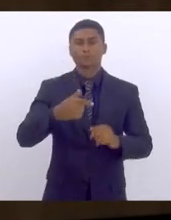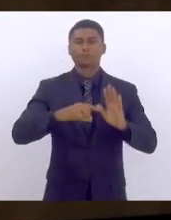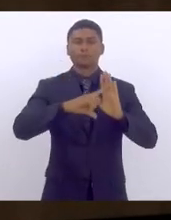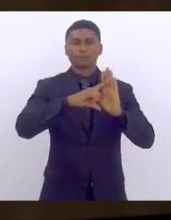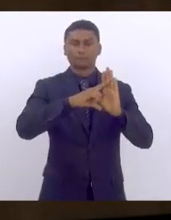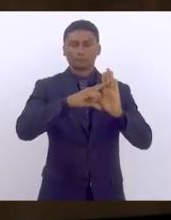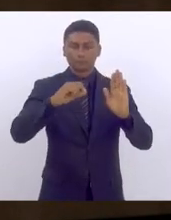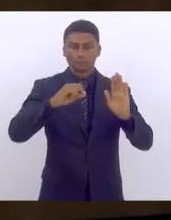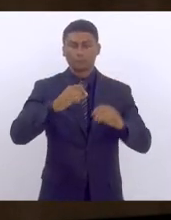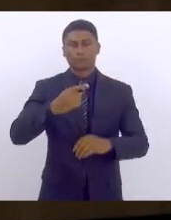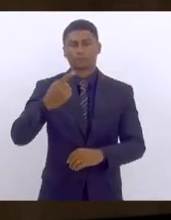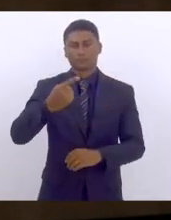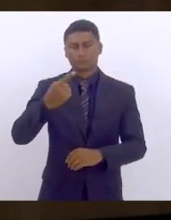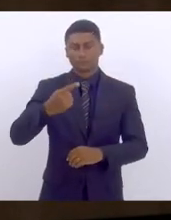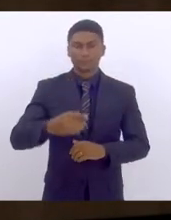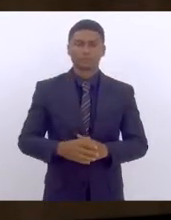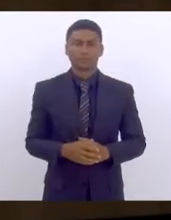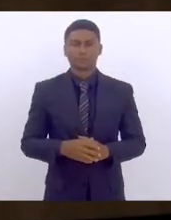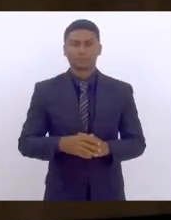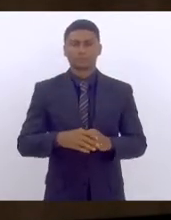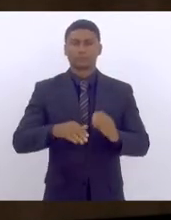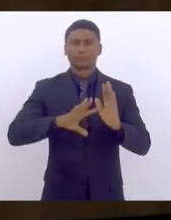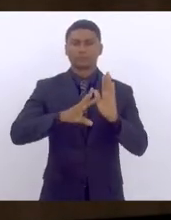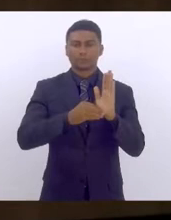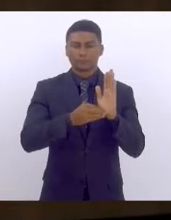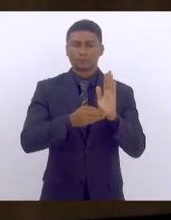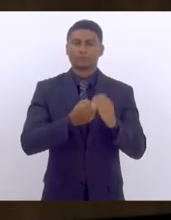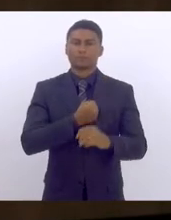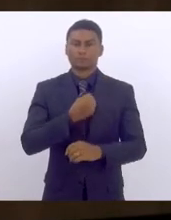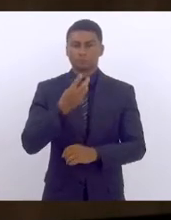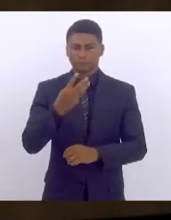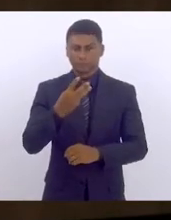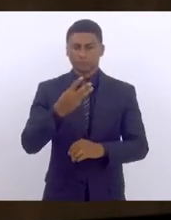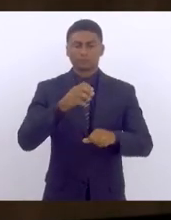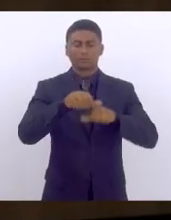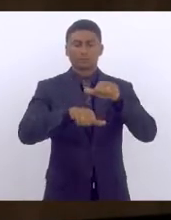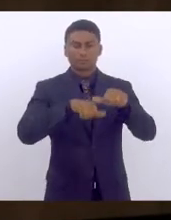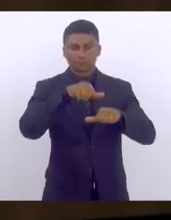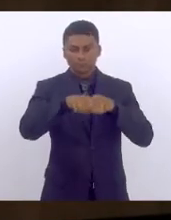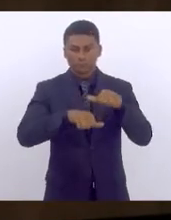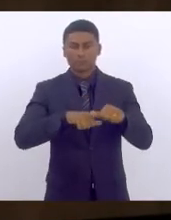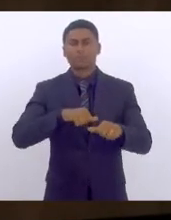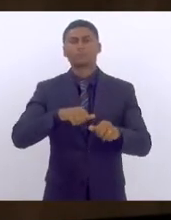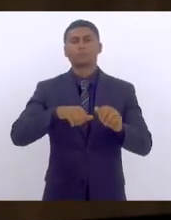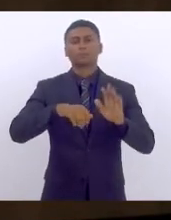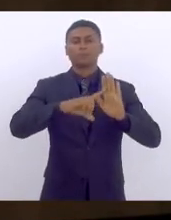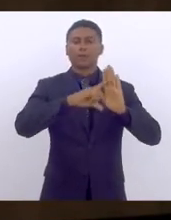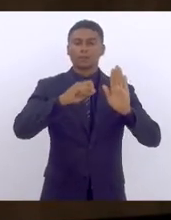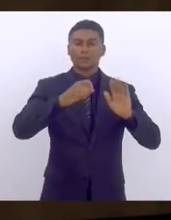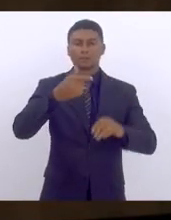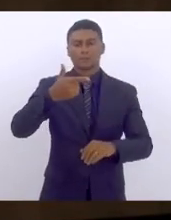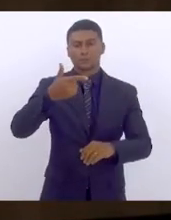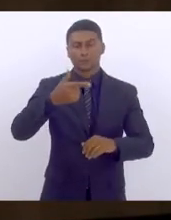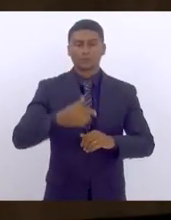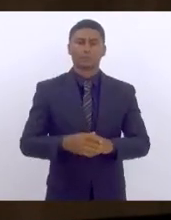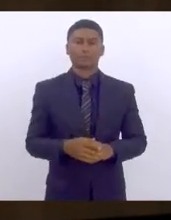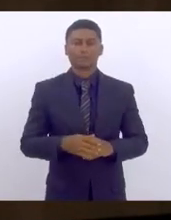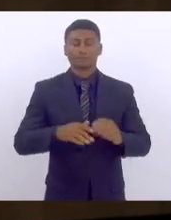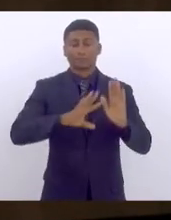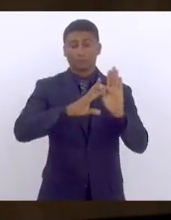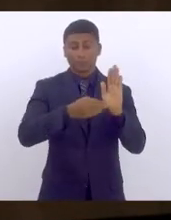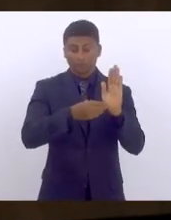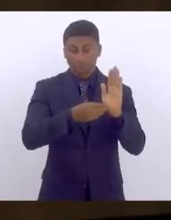artigo 1º. Emenda modificativa número 3, que altera o artigo 2º.